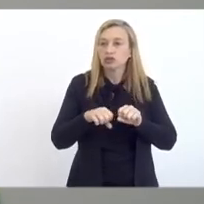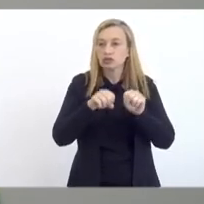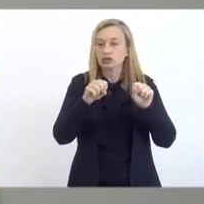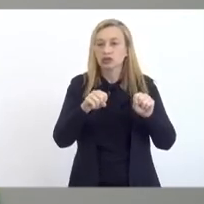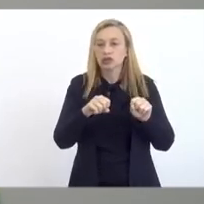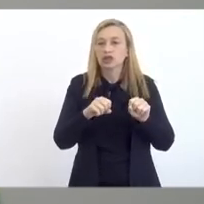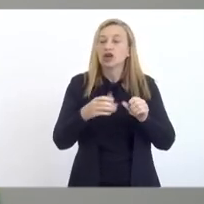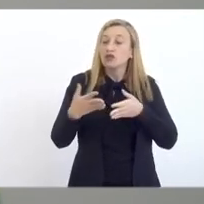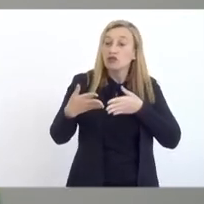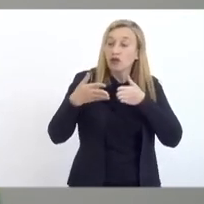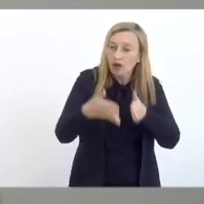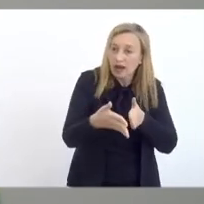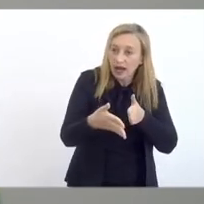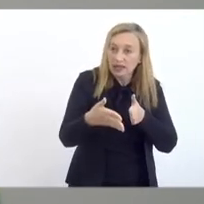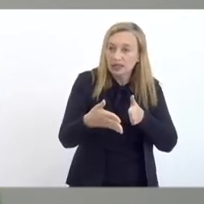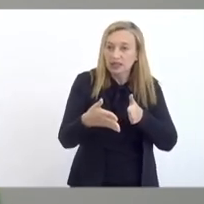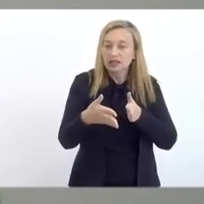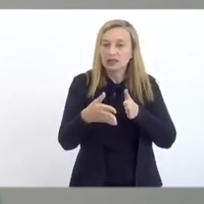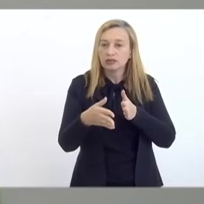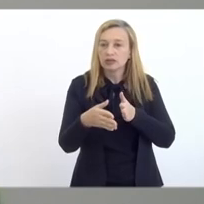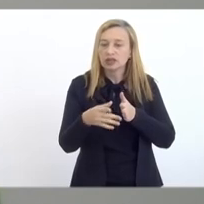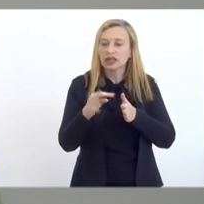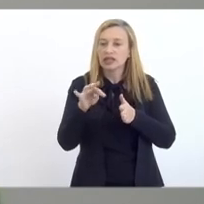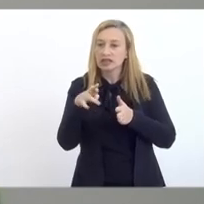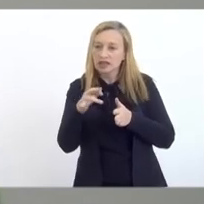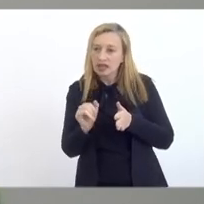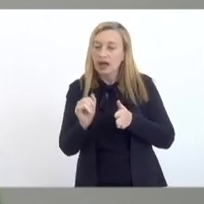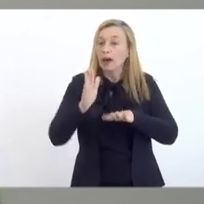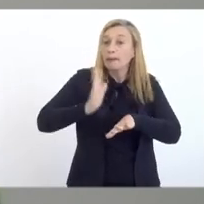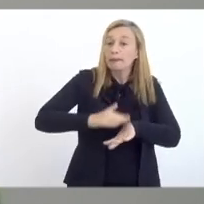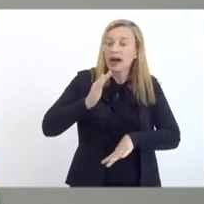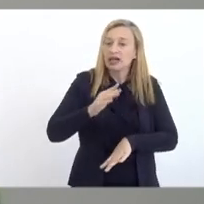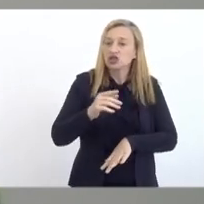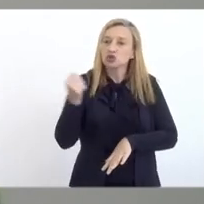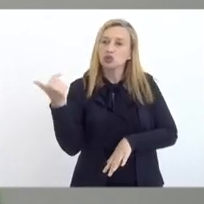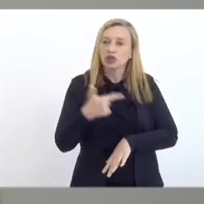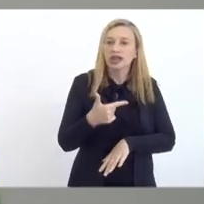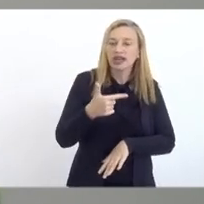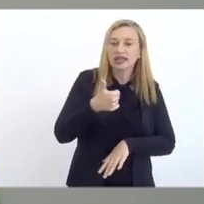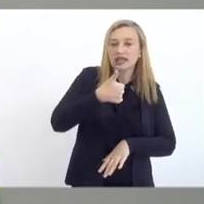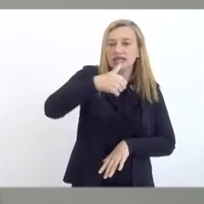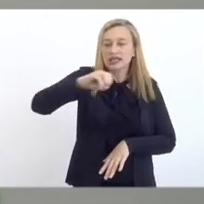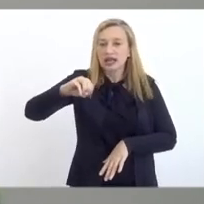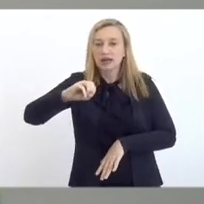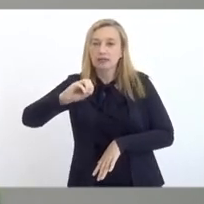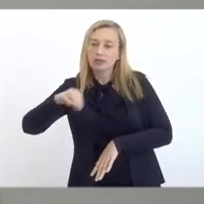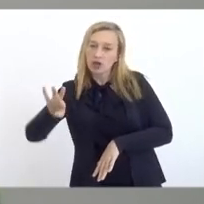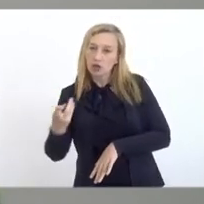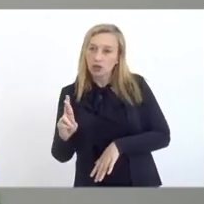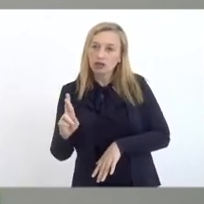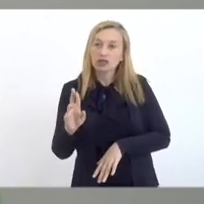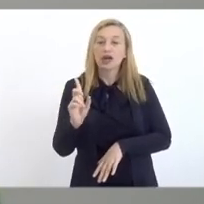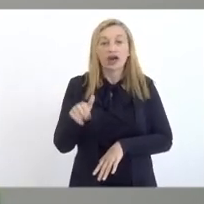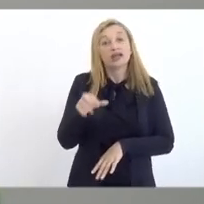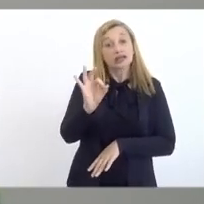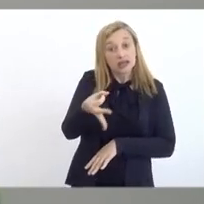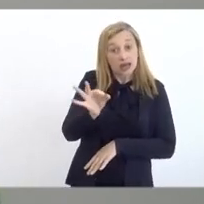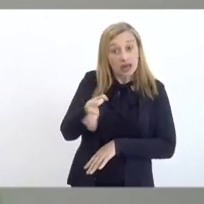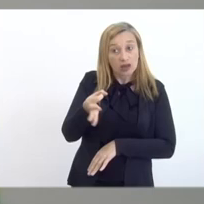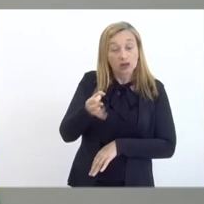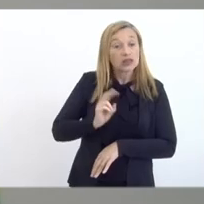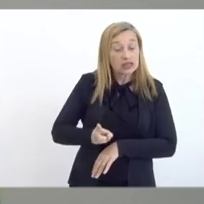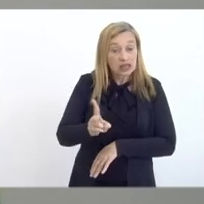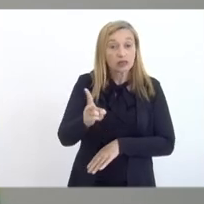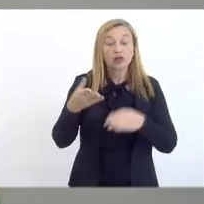delas focada nesse aumento de receita, são mais do que 100 bilhões. Né? Então, esse, de fato, sempre